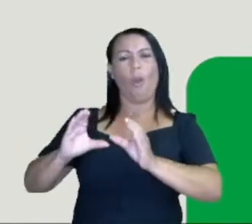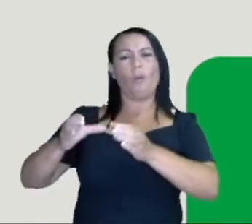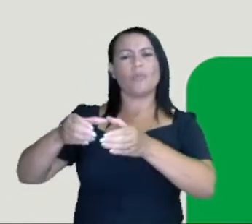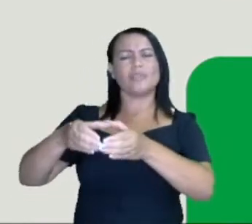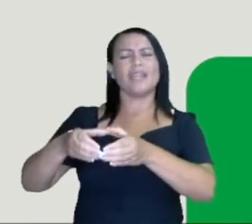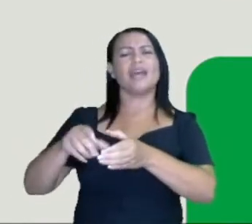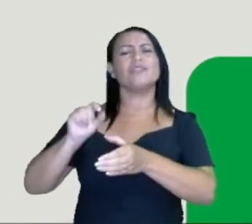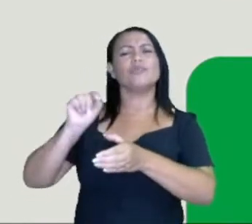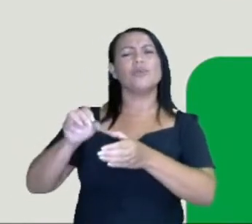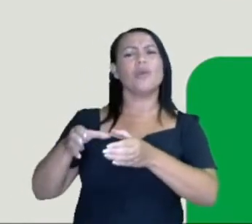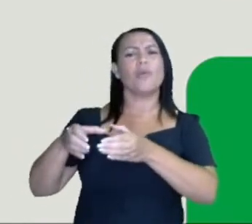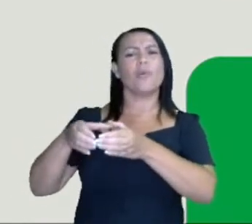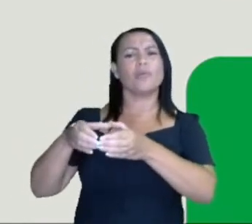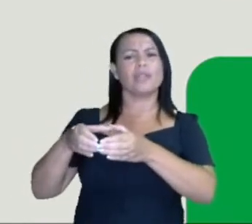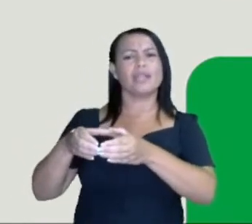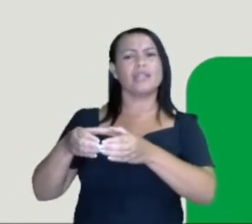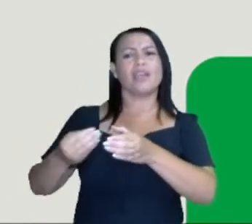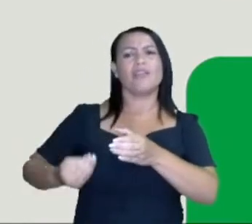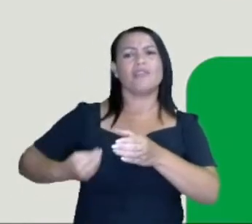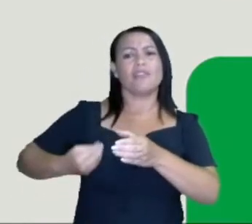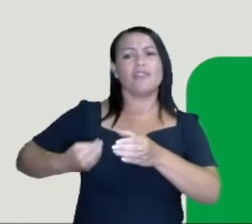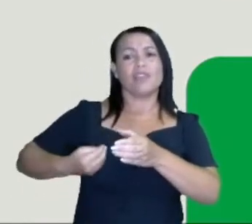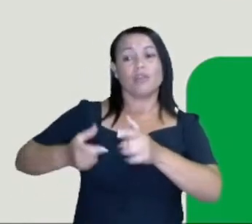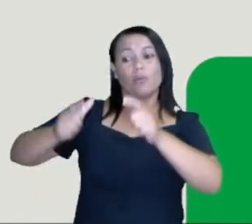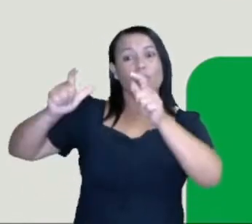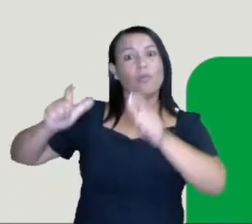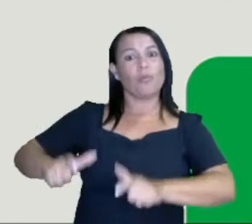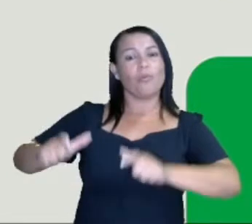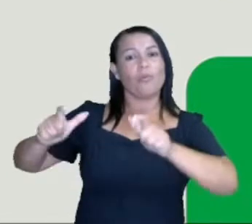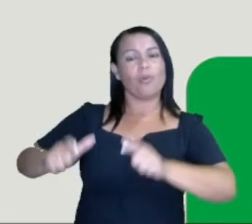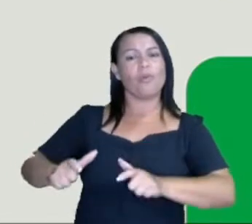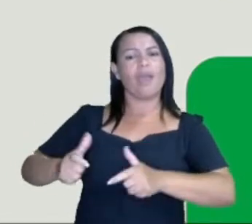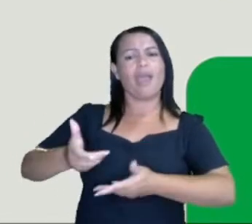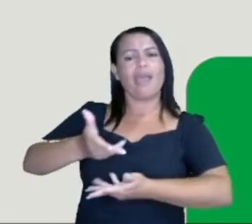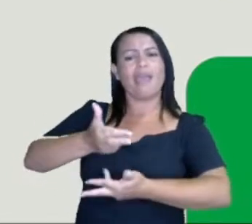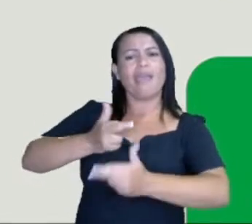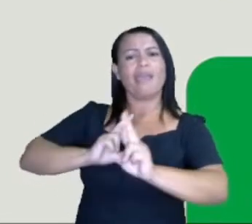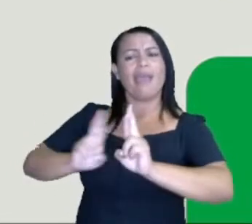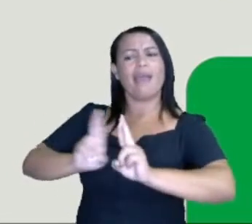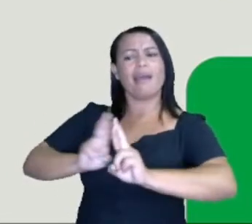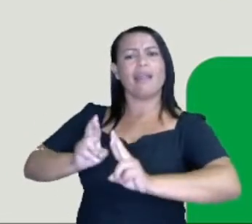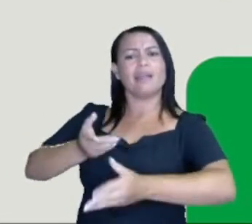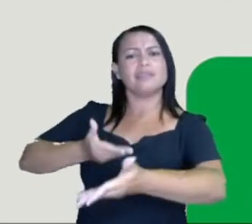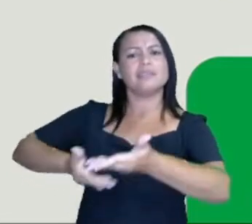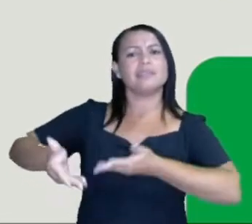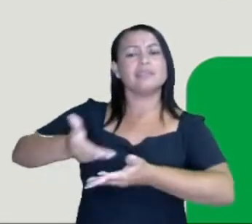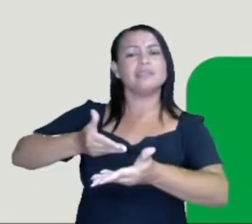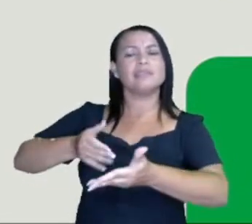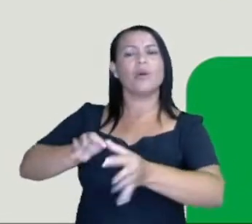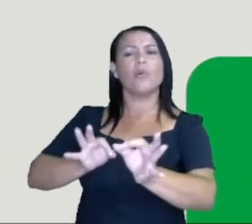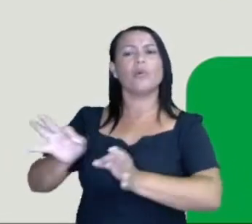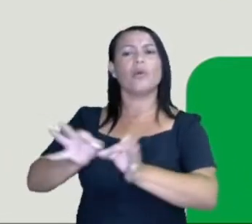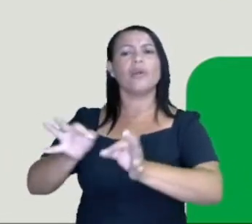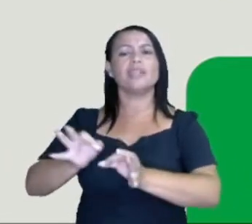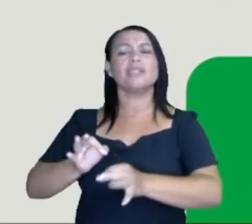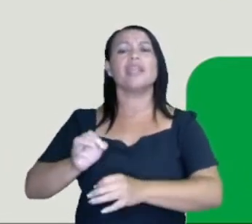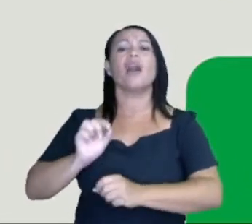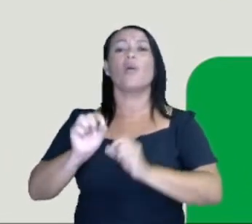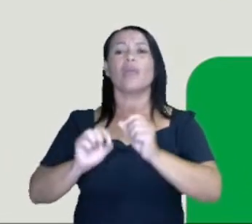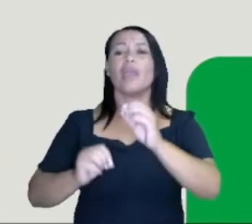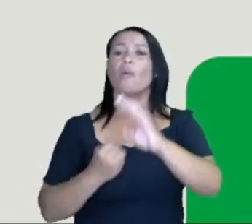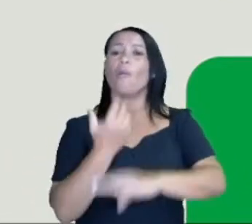essas comunidades viverão em um ambiente. A sua relação com o ambiente formará um